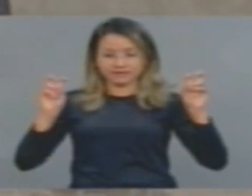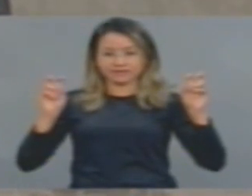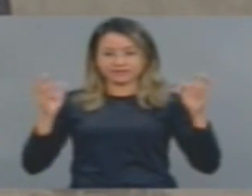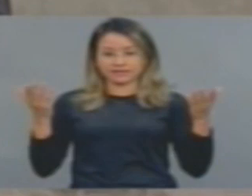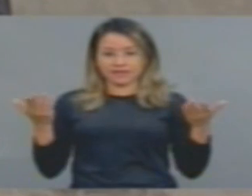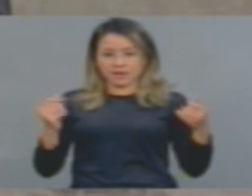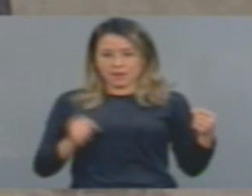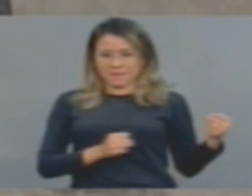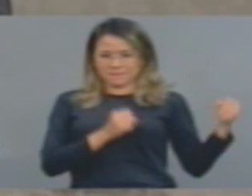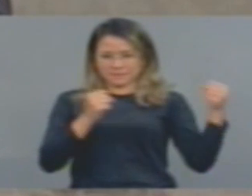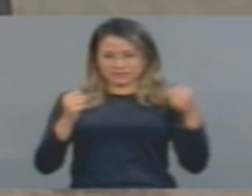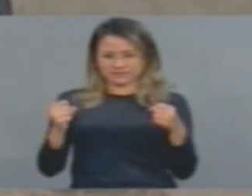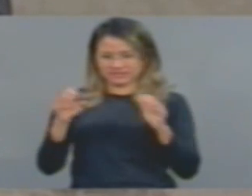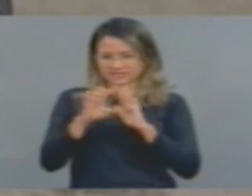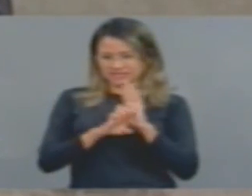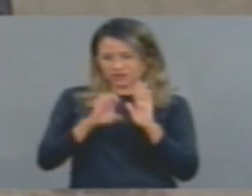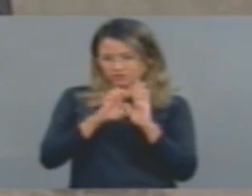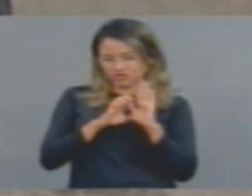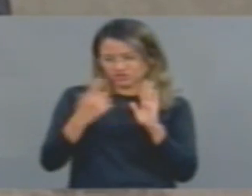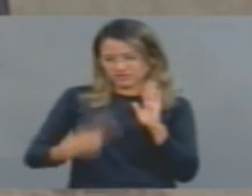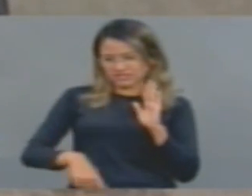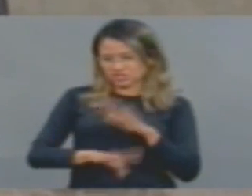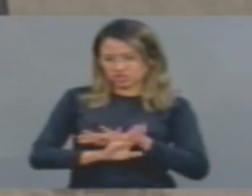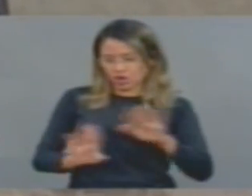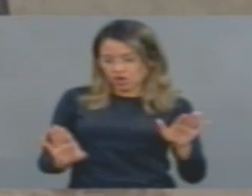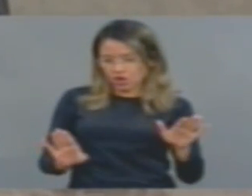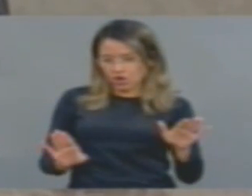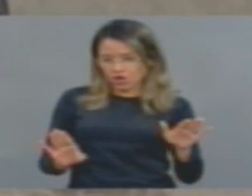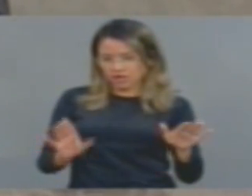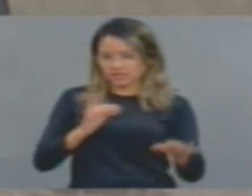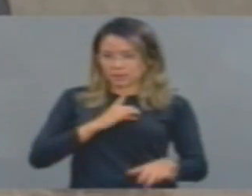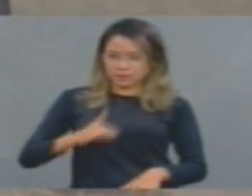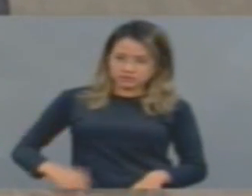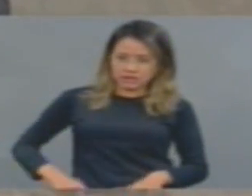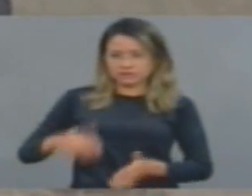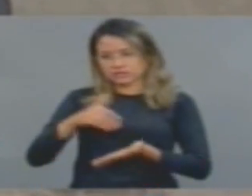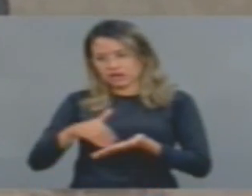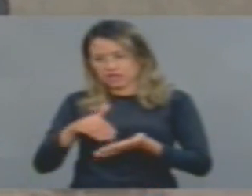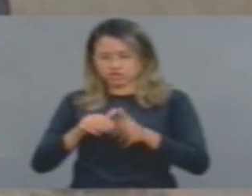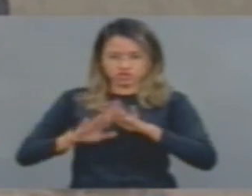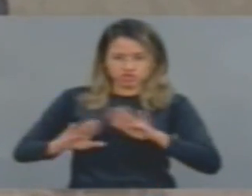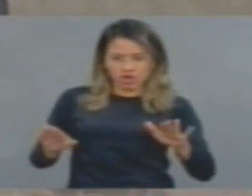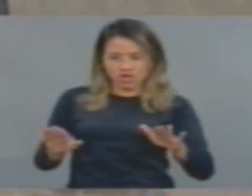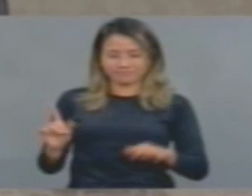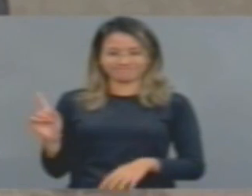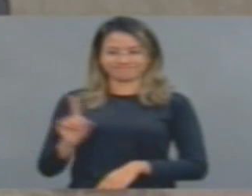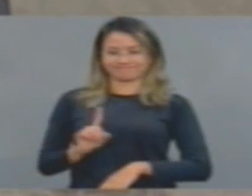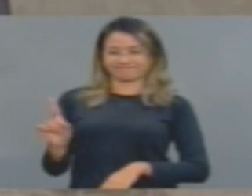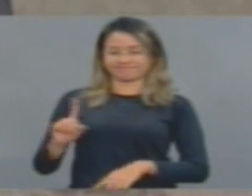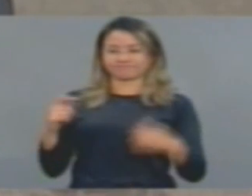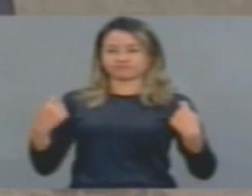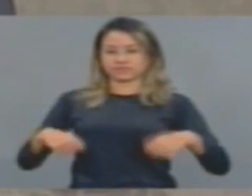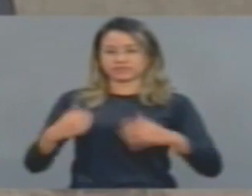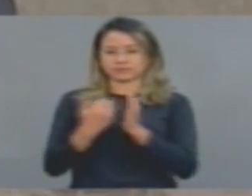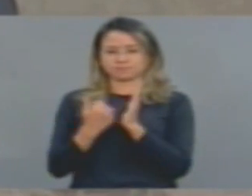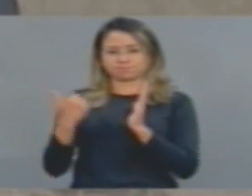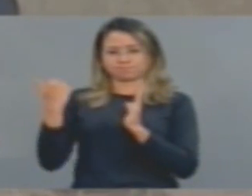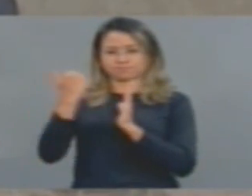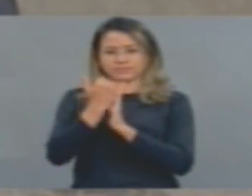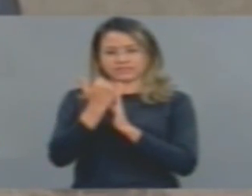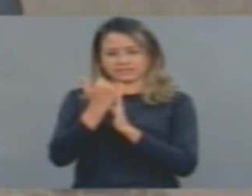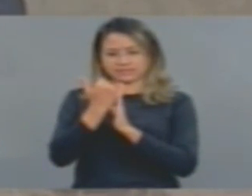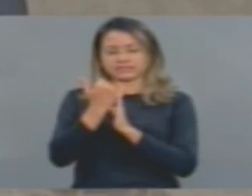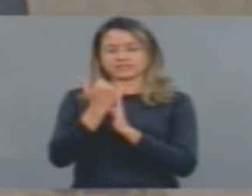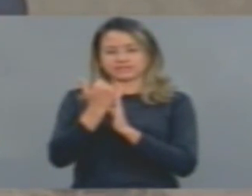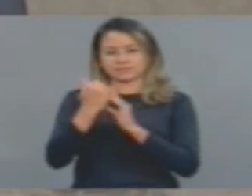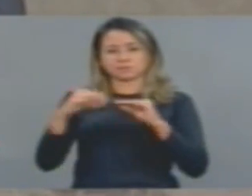Poder Executivo. Sim. Ele transcende. Vossa Excelência acabou de falar de uma situação na qual os juízes do